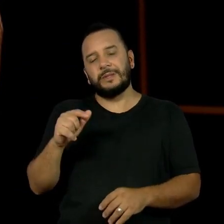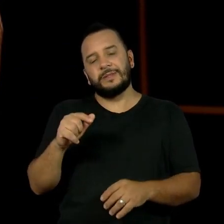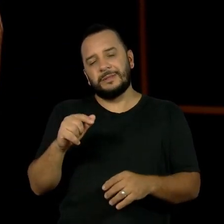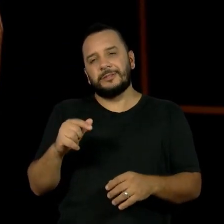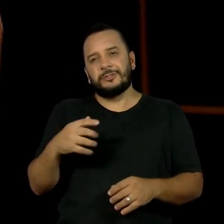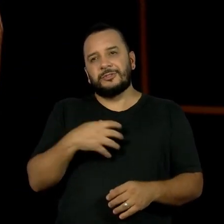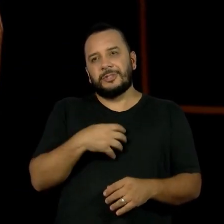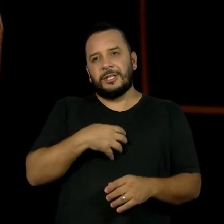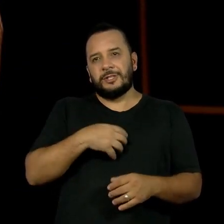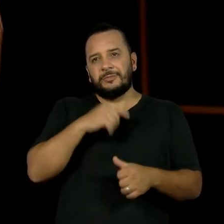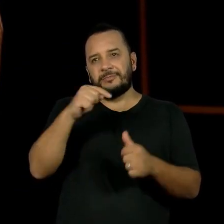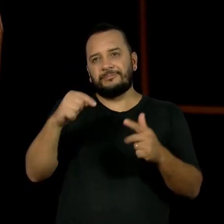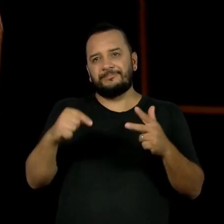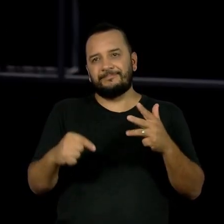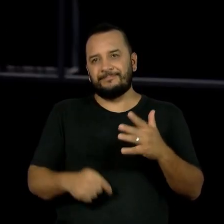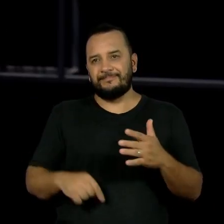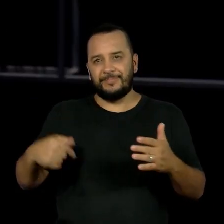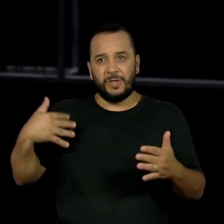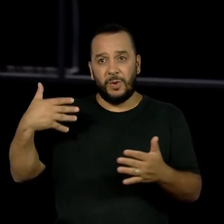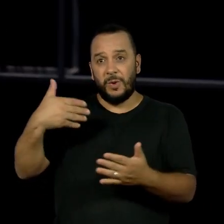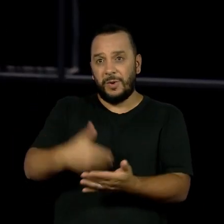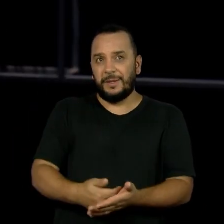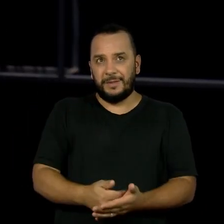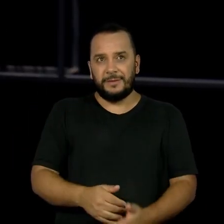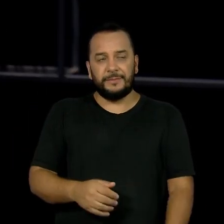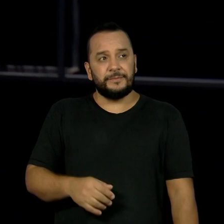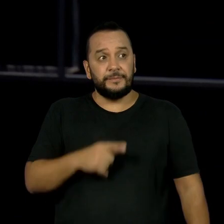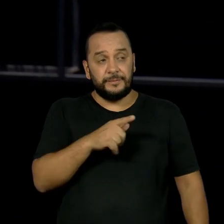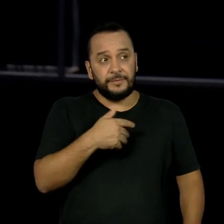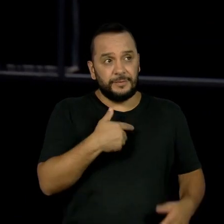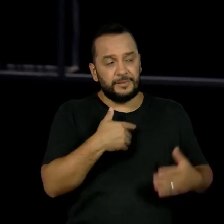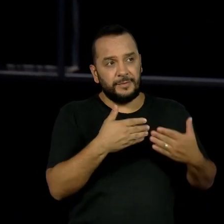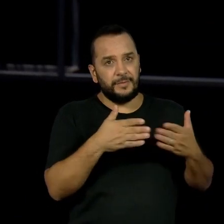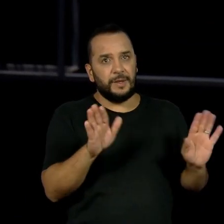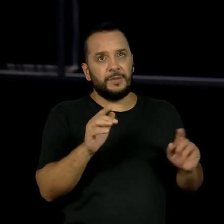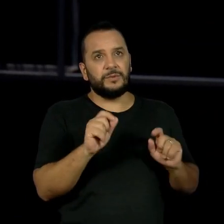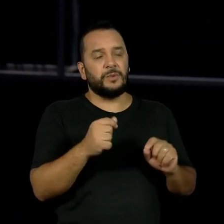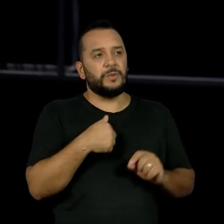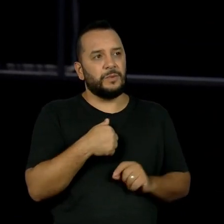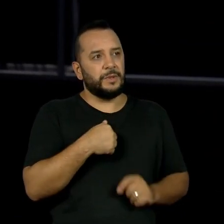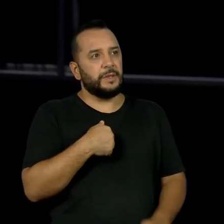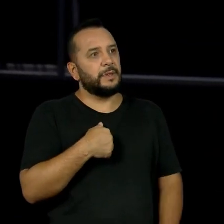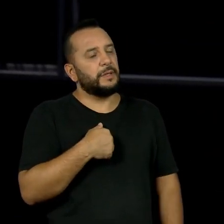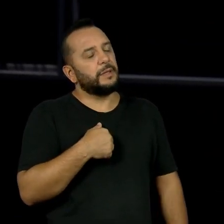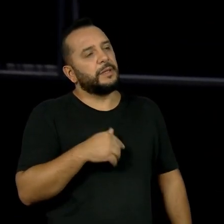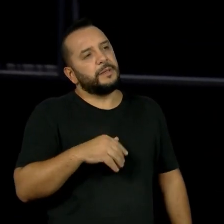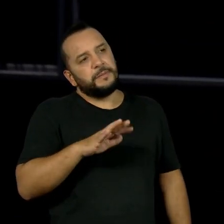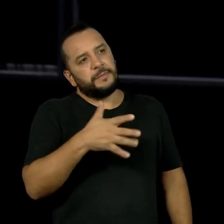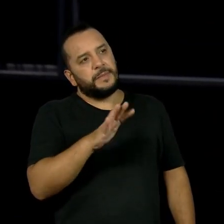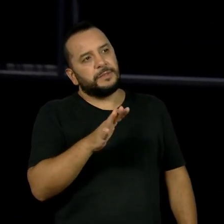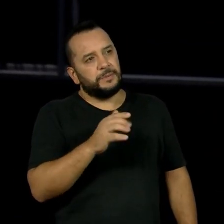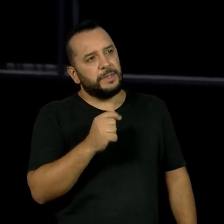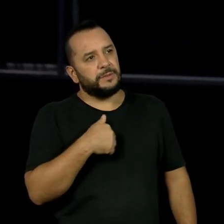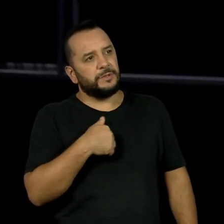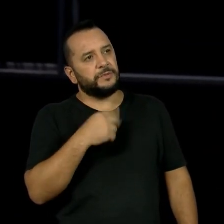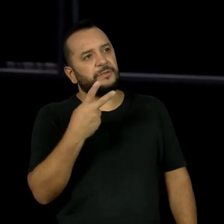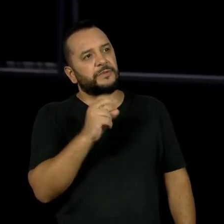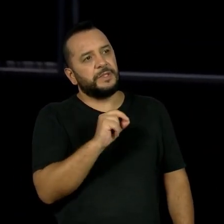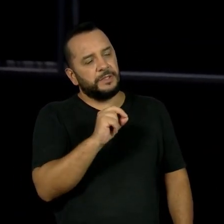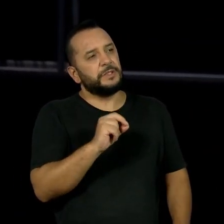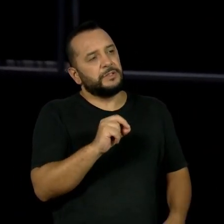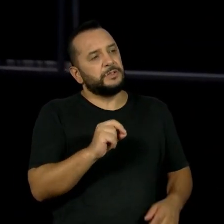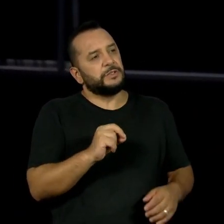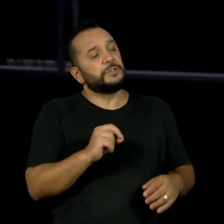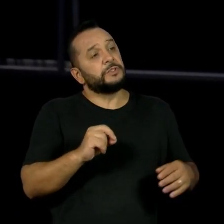trabalho independente, né? Badi, você lançou quase 2 dezenas de discos com músicas suas, né? Mas também